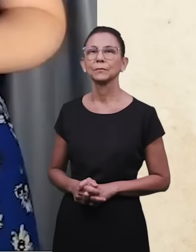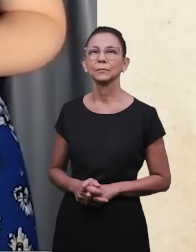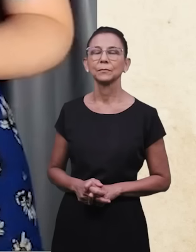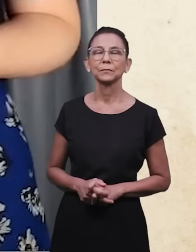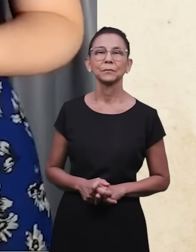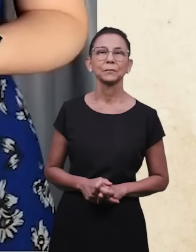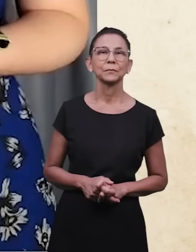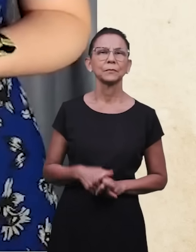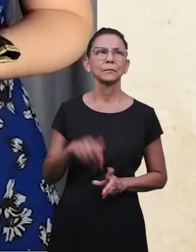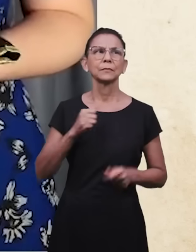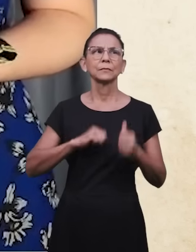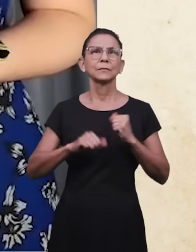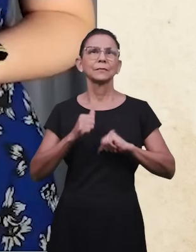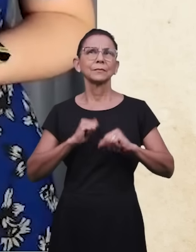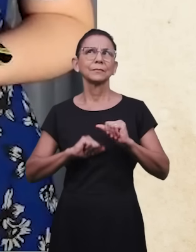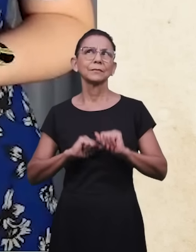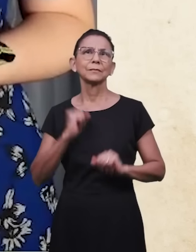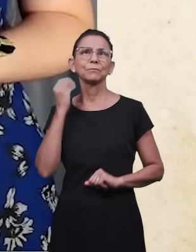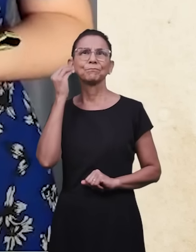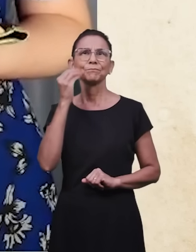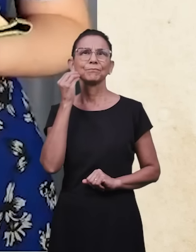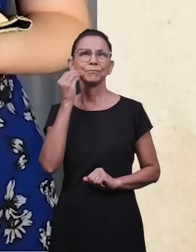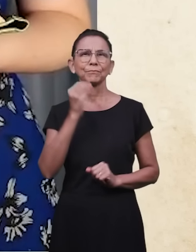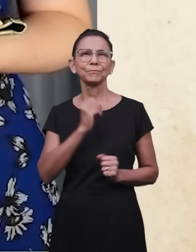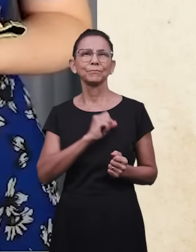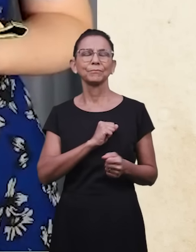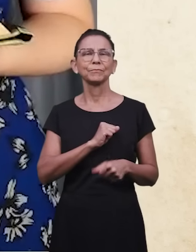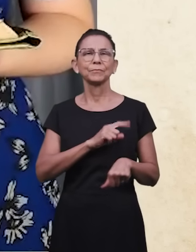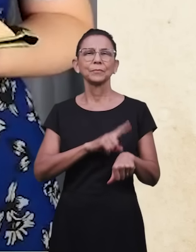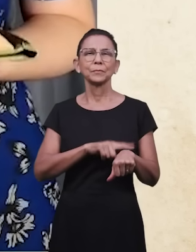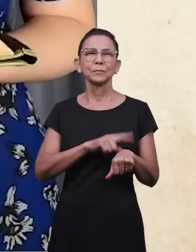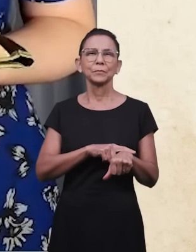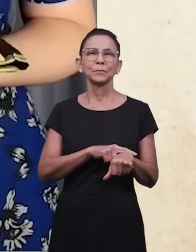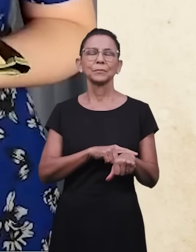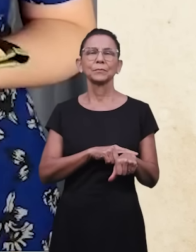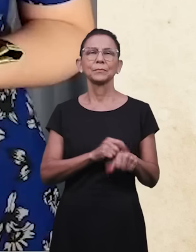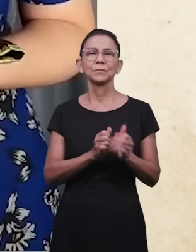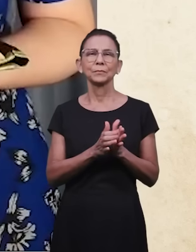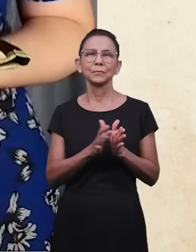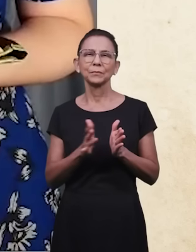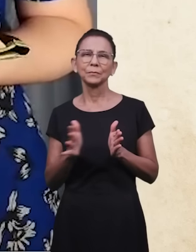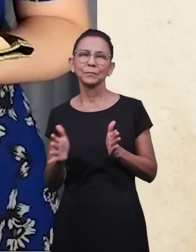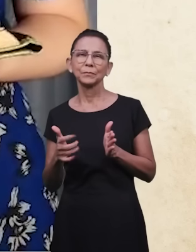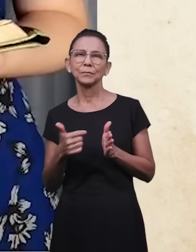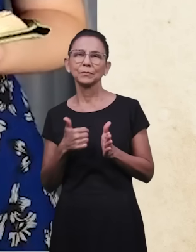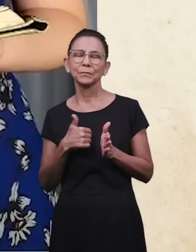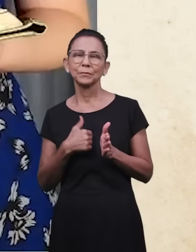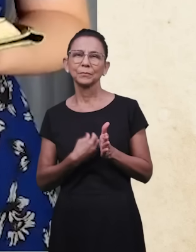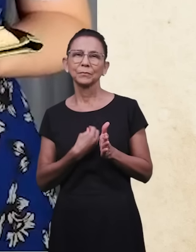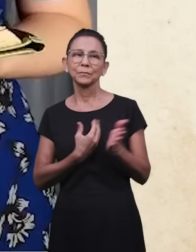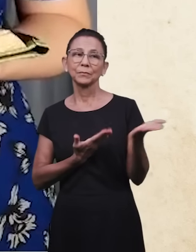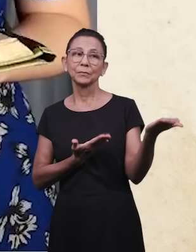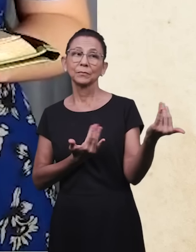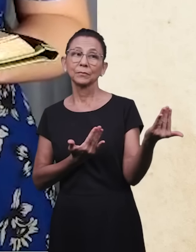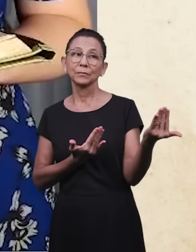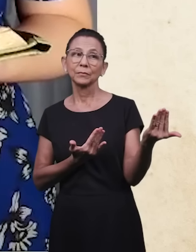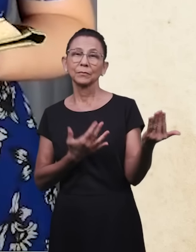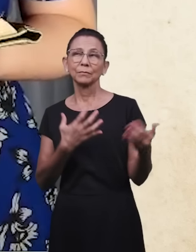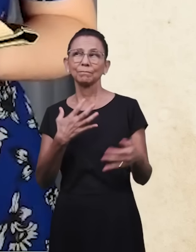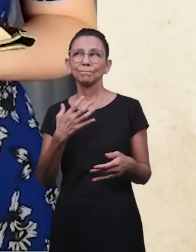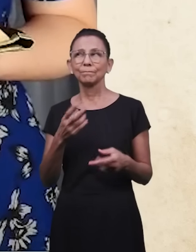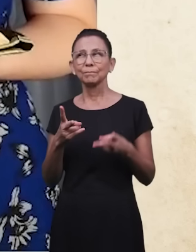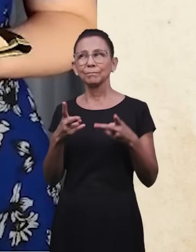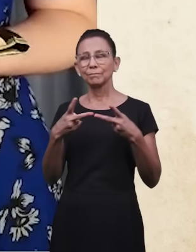Vou trazer uma breve experiência sobre a ansiedade. Em diversos momentos da minha vida de jovem, quando eu